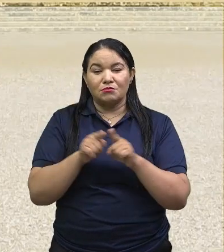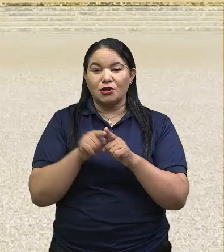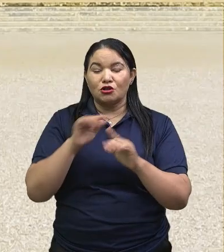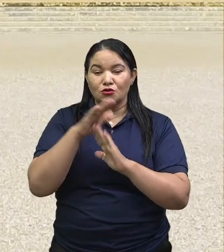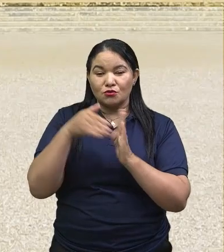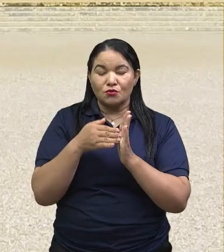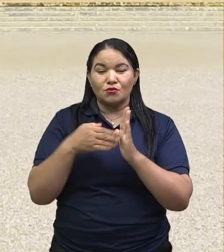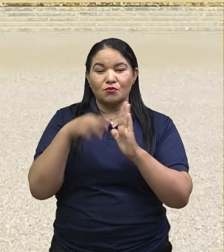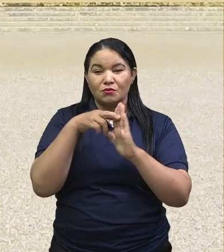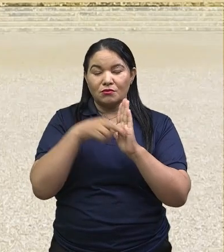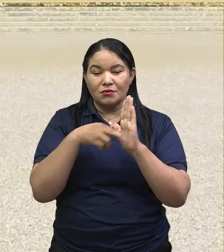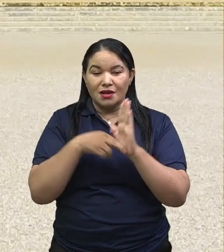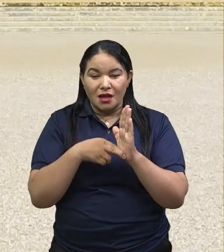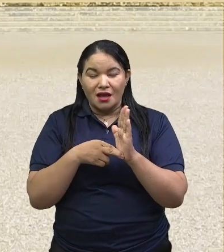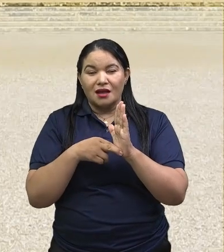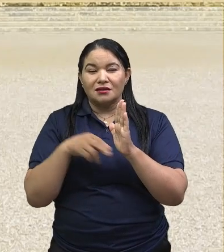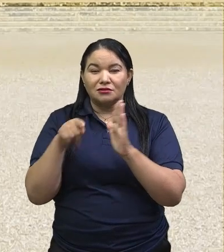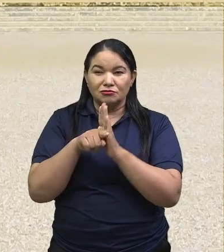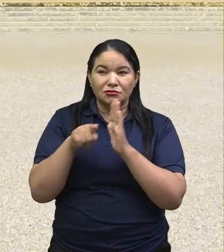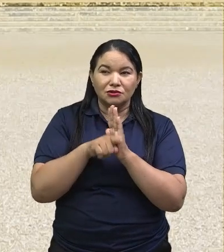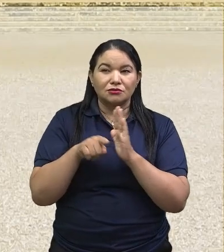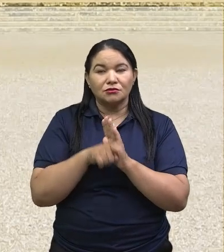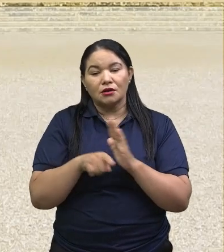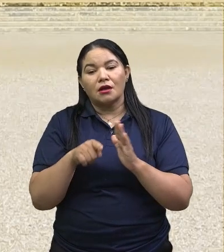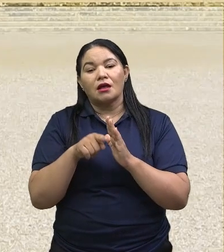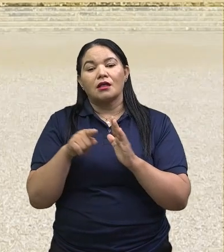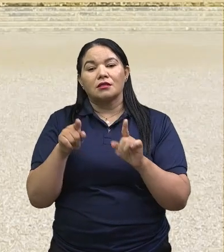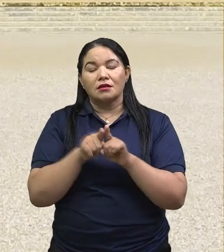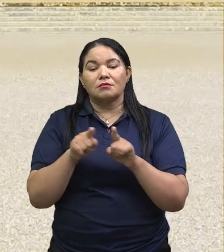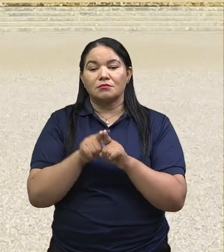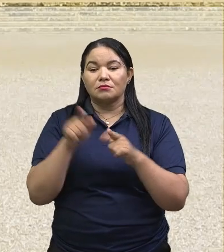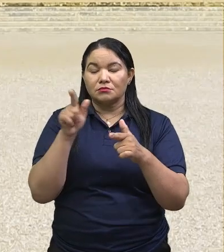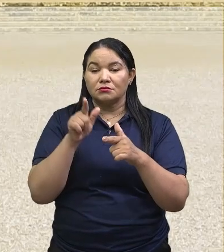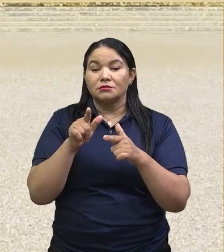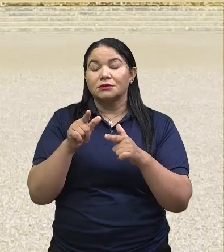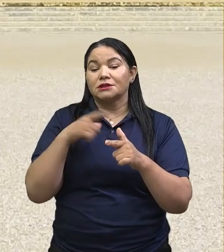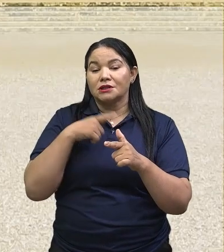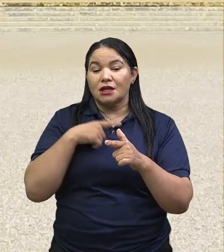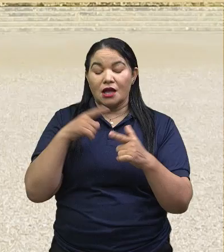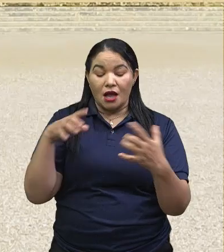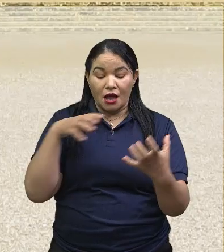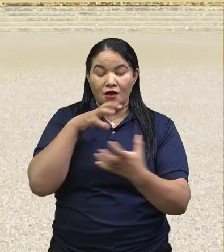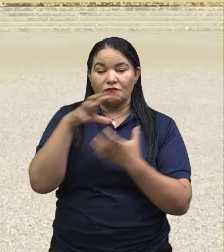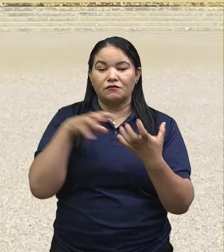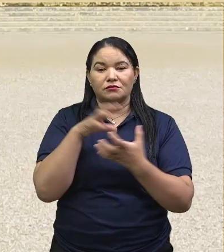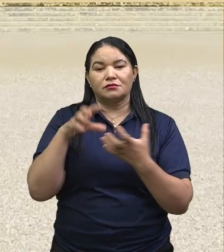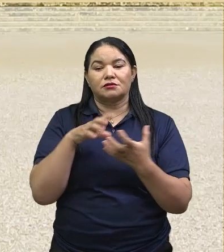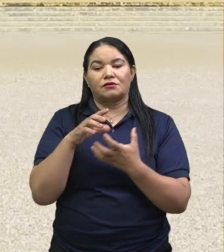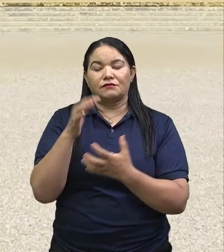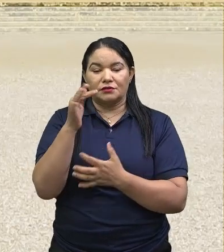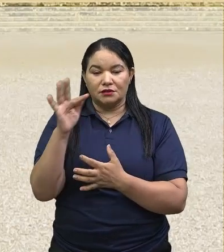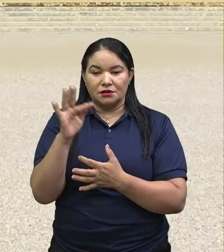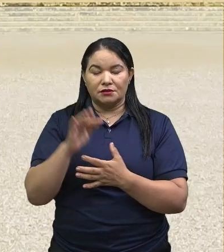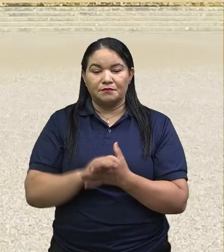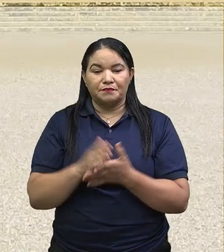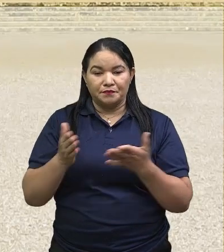estado social, a gente vai ter, portanto, a eclosão da Revolução Francesa. Vamos entender